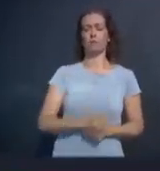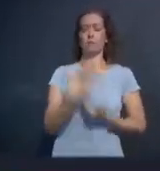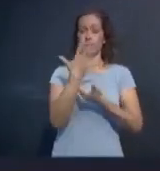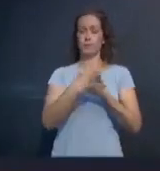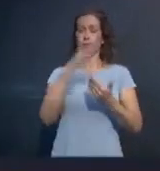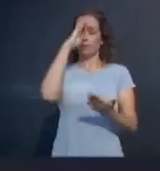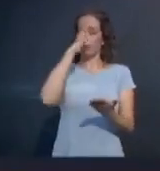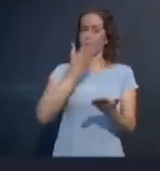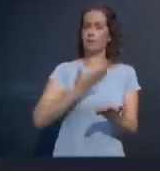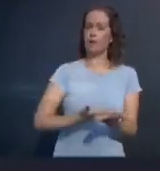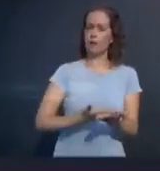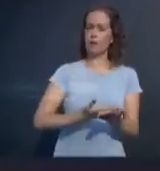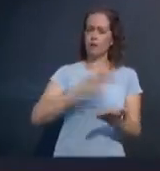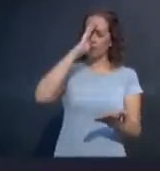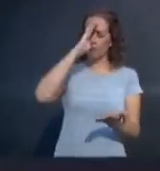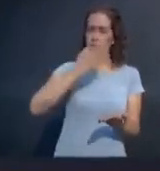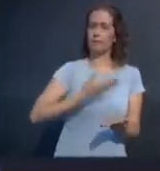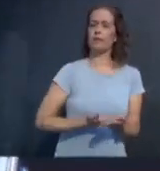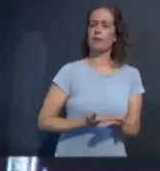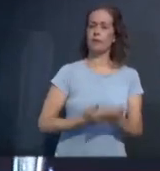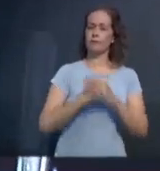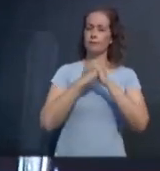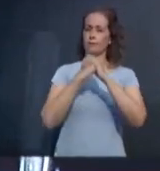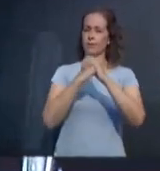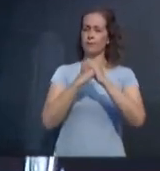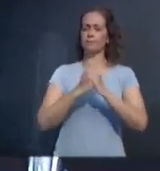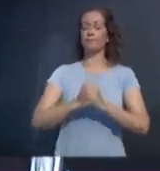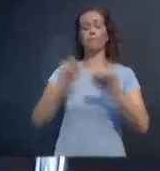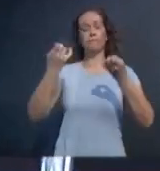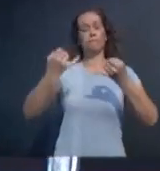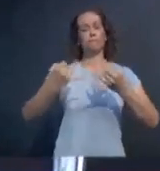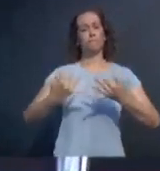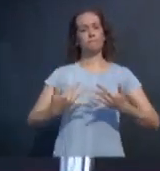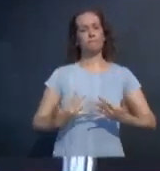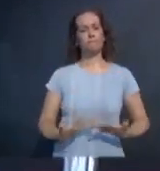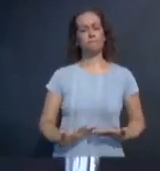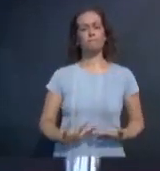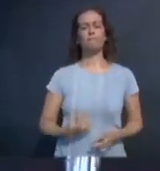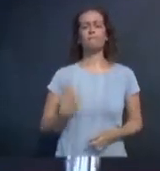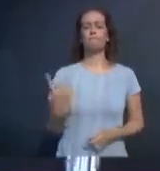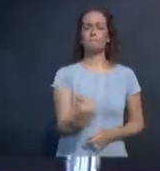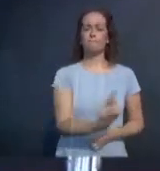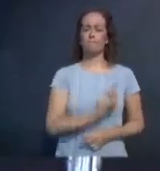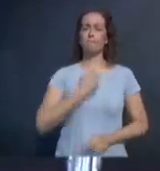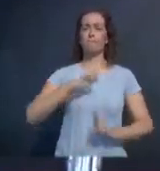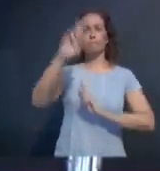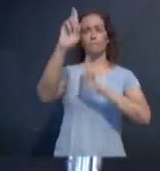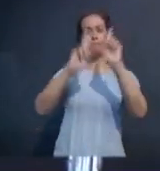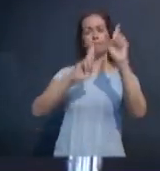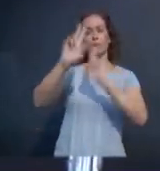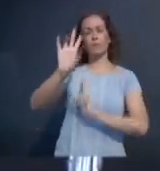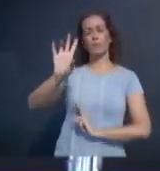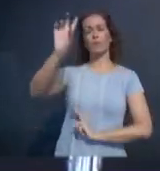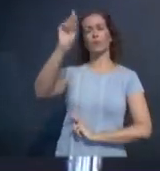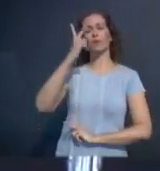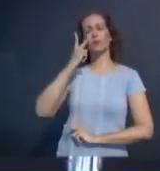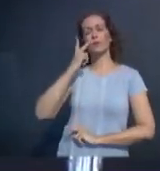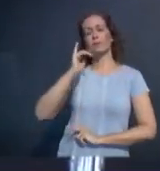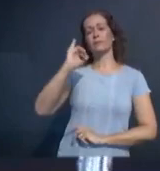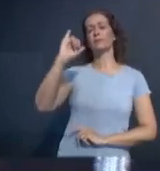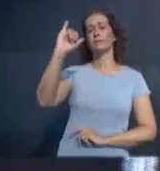crer. Crer. Aqui está toda a nossa relação com Deus, o Pai,